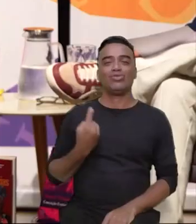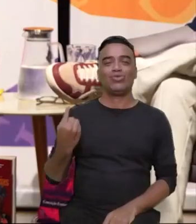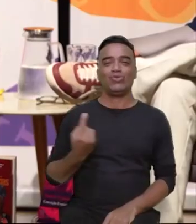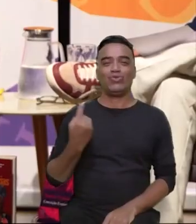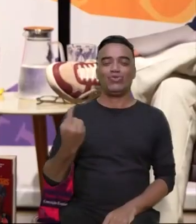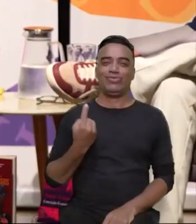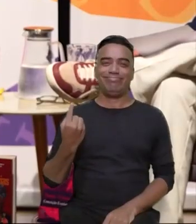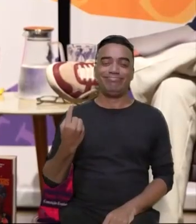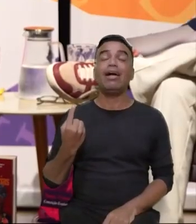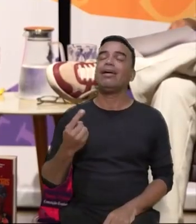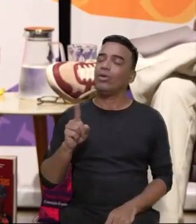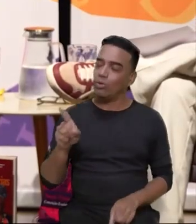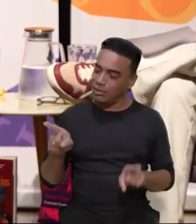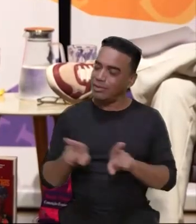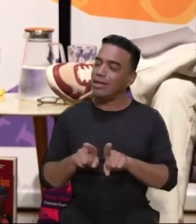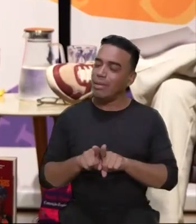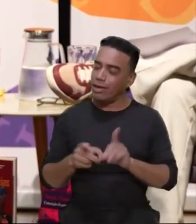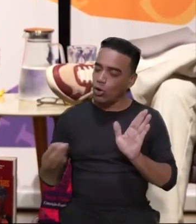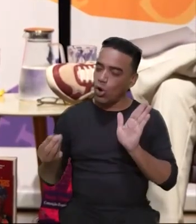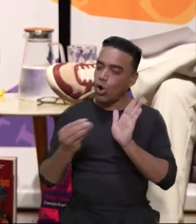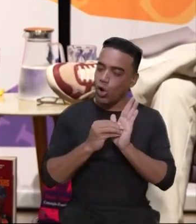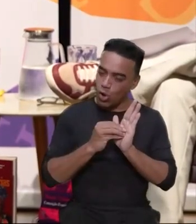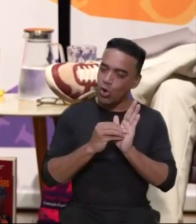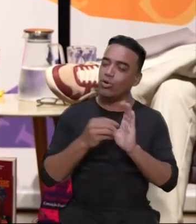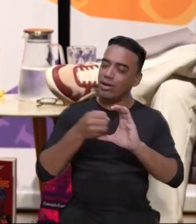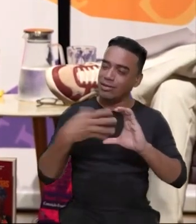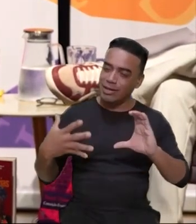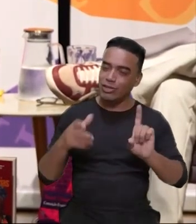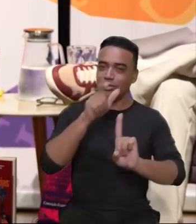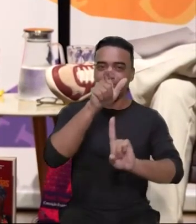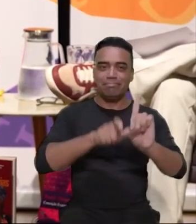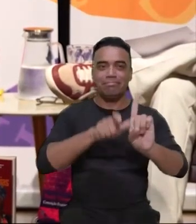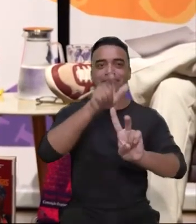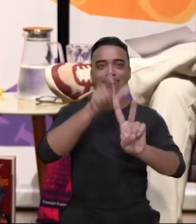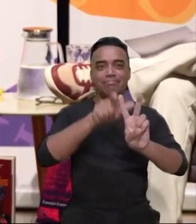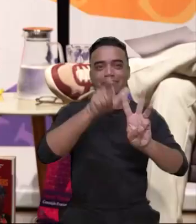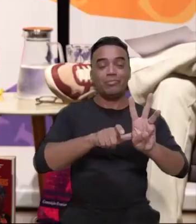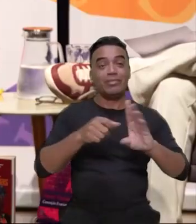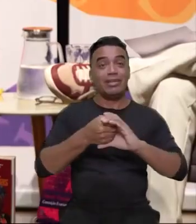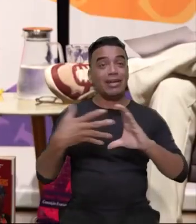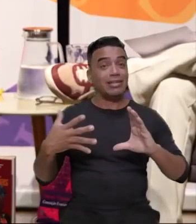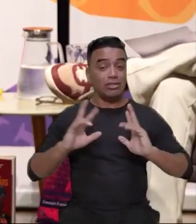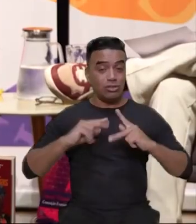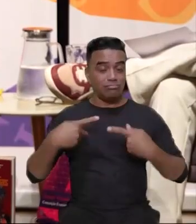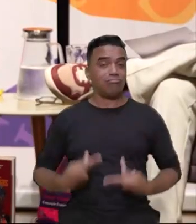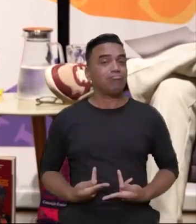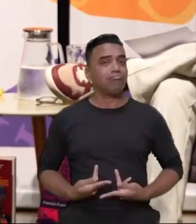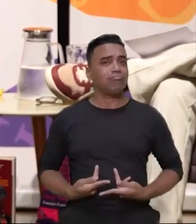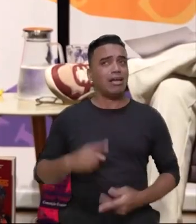é isso que eu procuro também trazer sempre para o personagem. É essa característica humana, né?